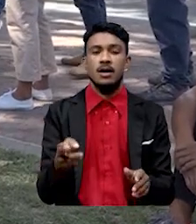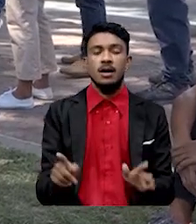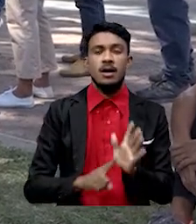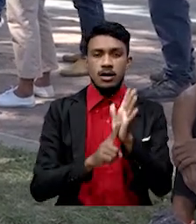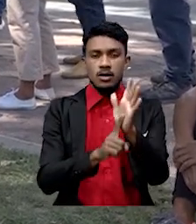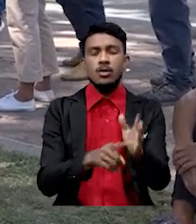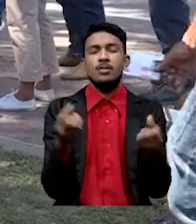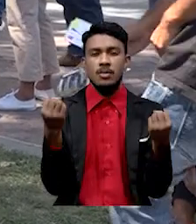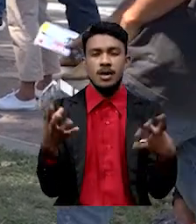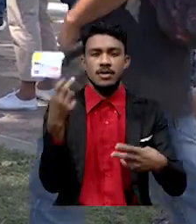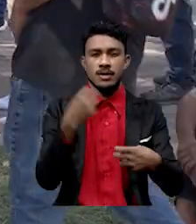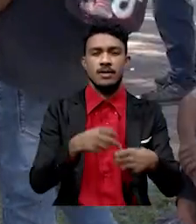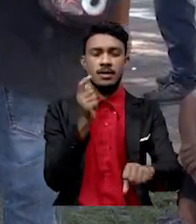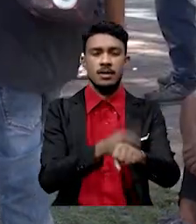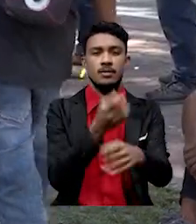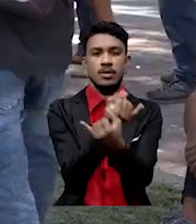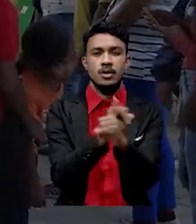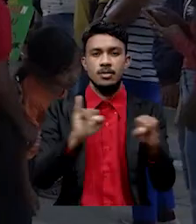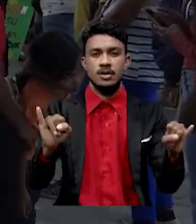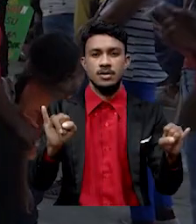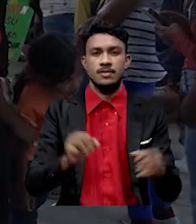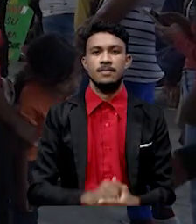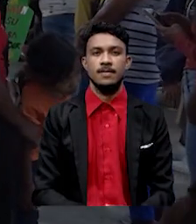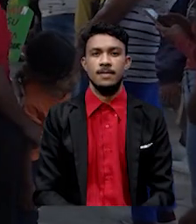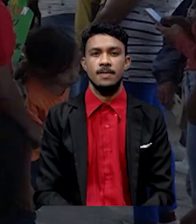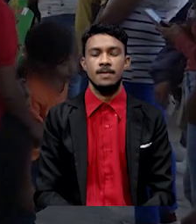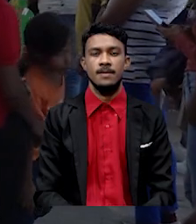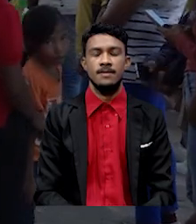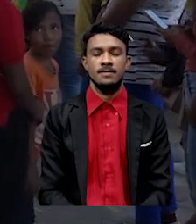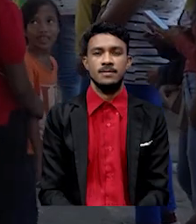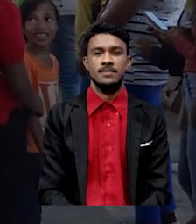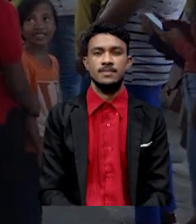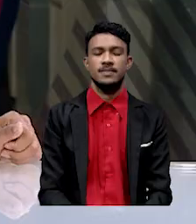e a tempo independência não é. Amaral, Aniceito Leite, Ziemen.